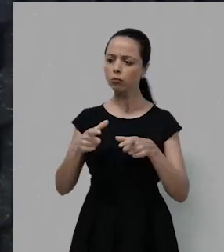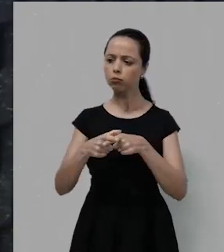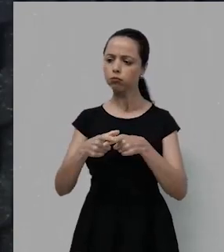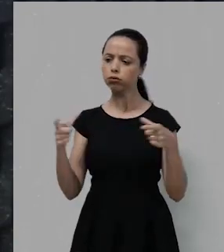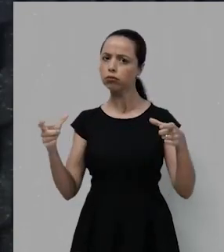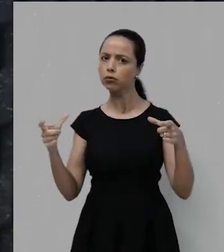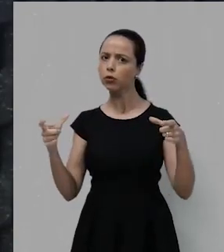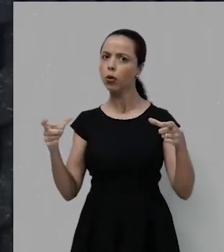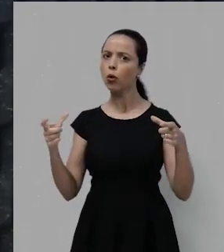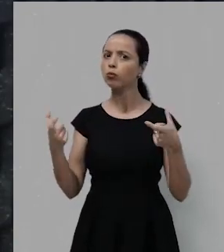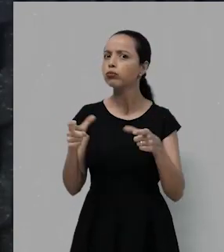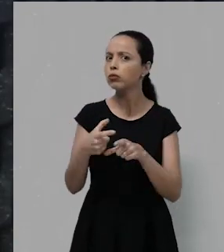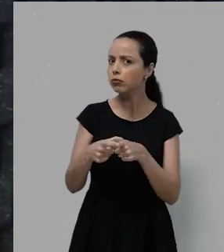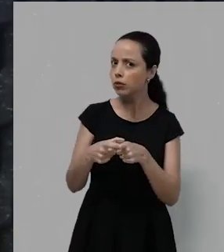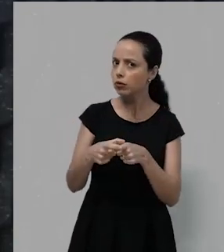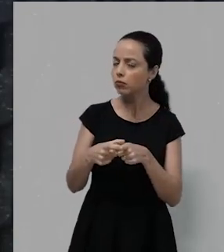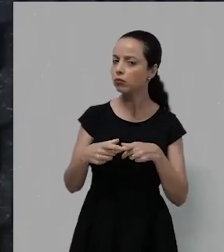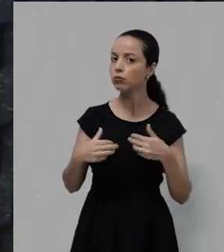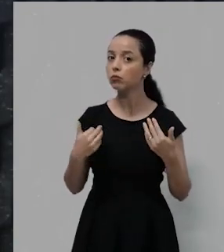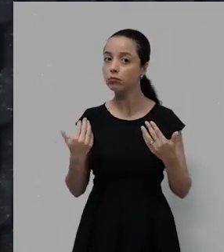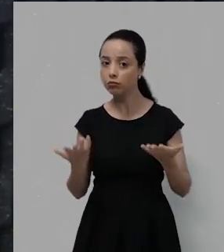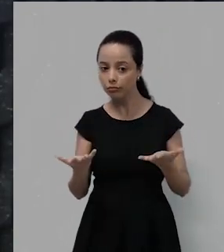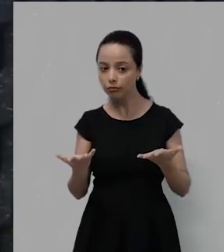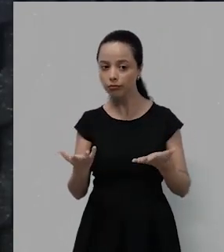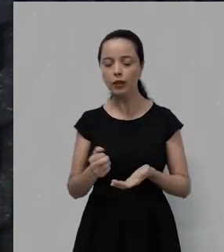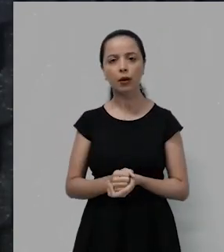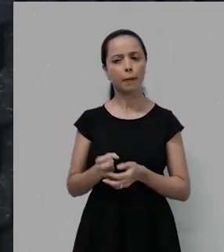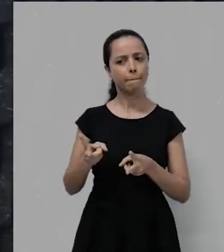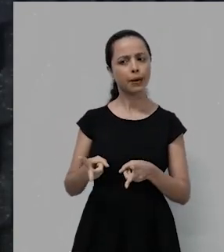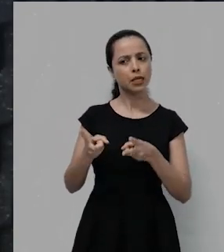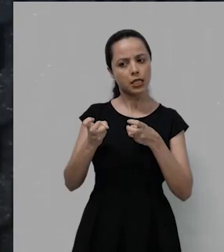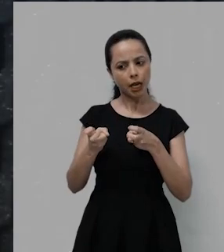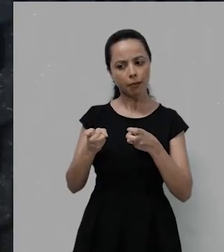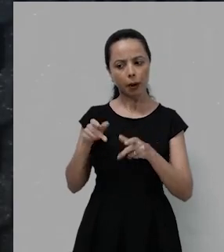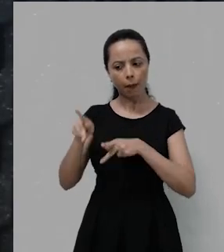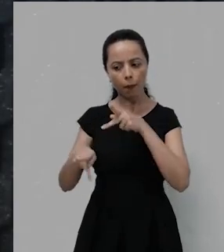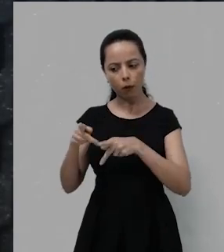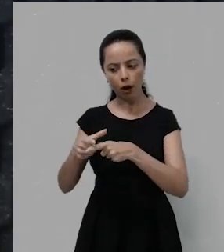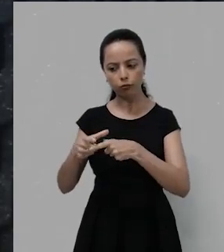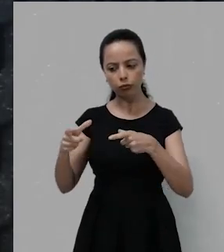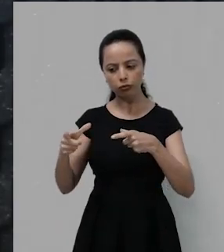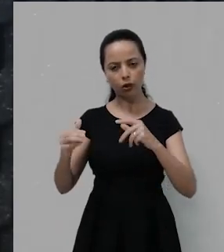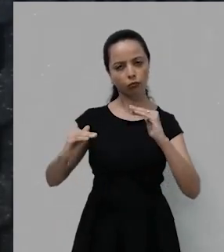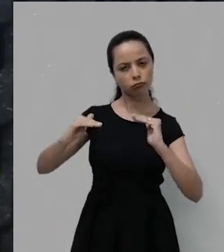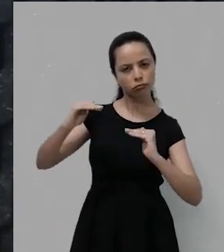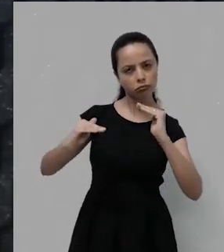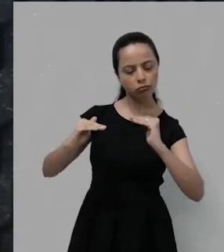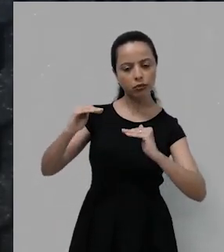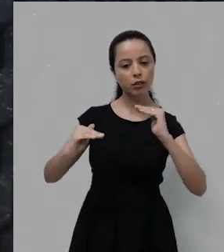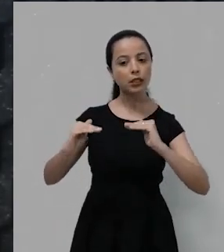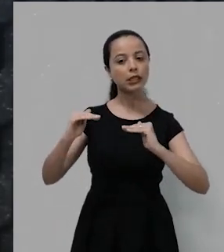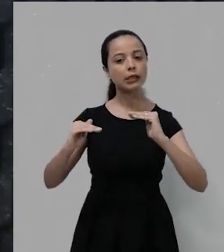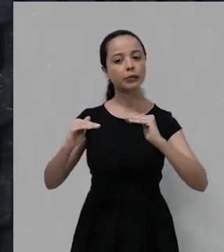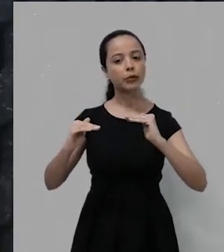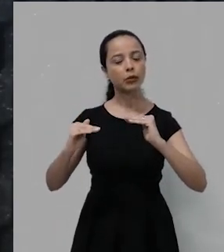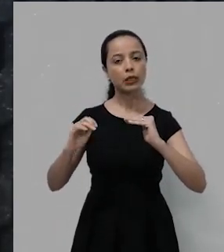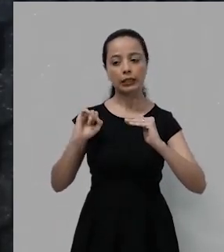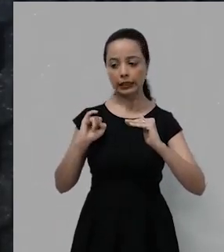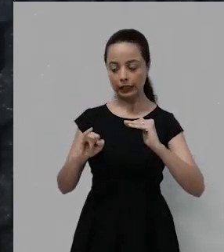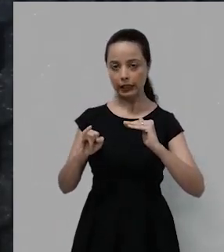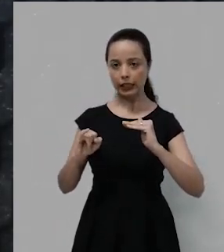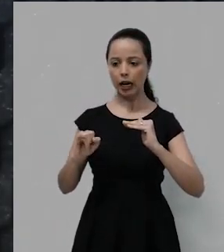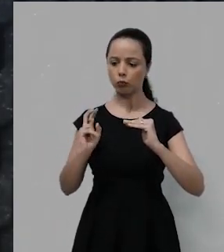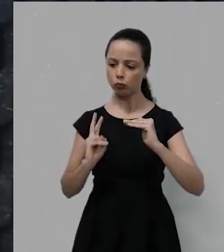lembrar que numa população, para que ela esteja em equilíbrio, ou seja, para que o número de indivíduos nessa população